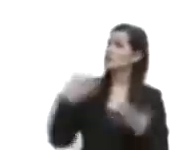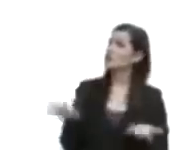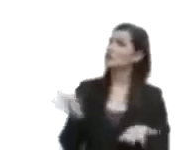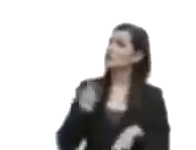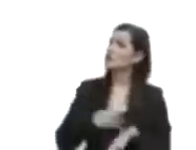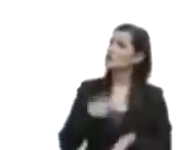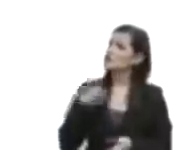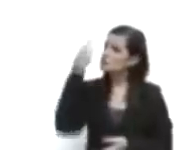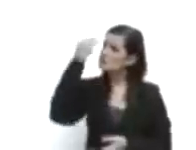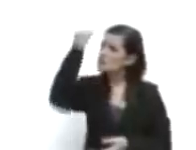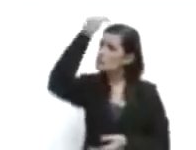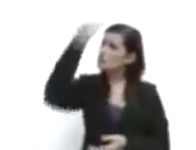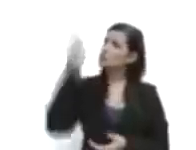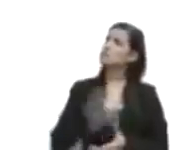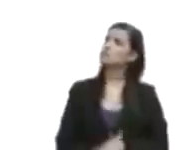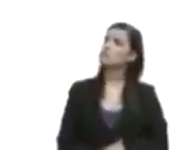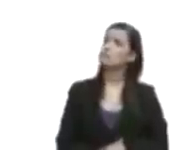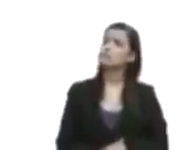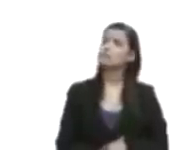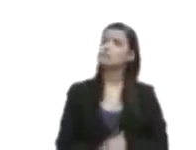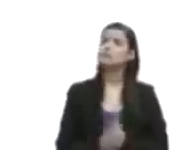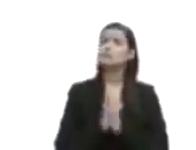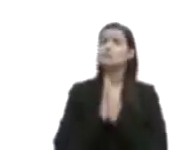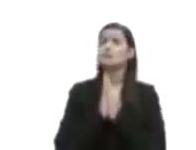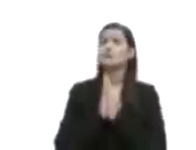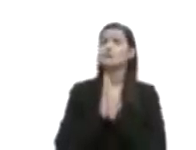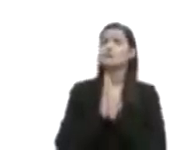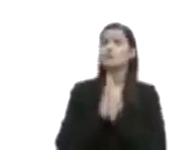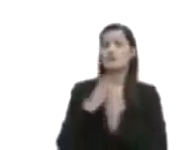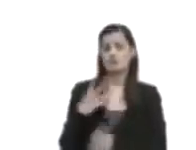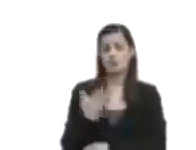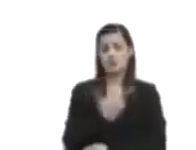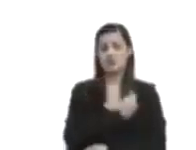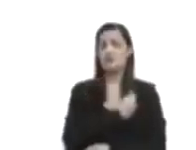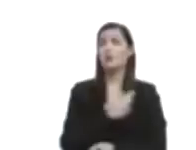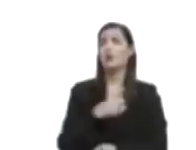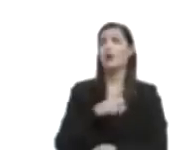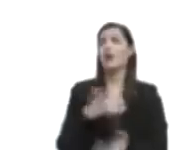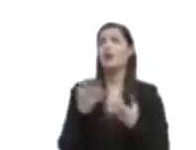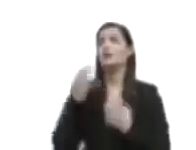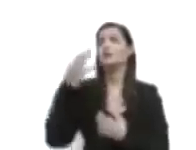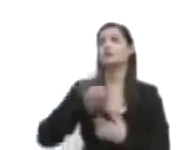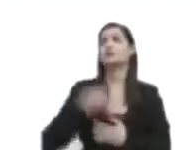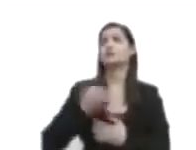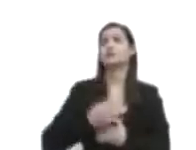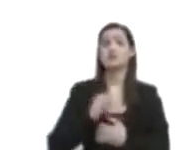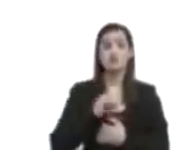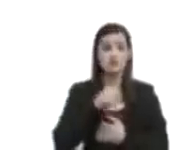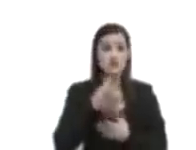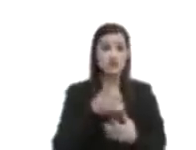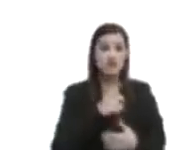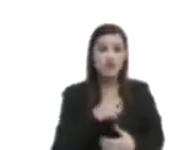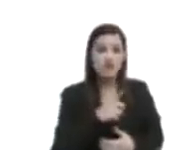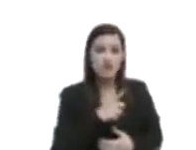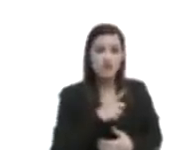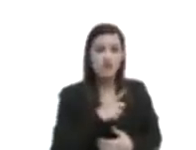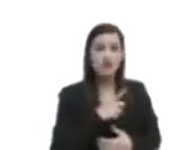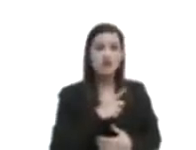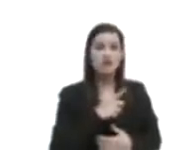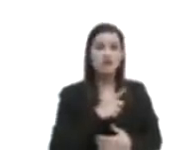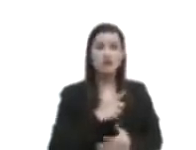salvo? Confirma a minha salvação. Se você as possui e elas estão muito brandas, Senhor,